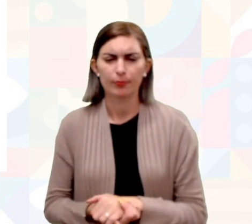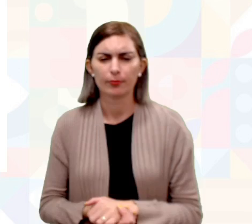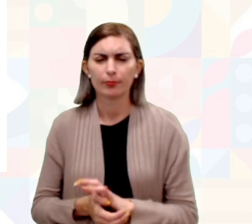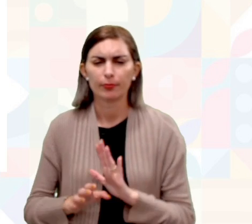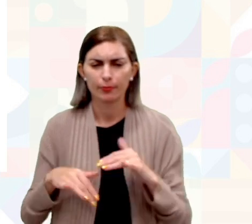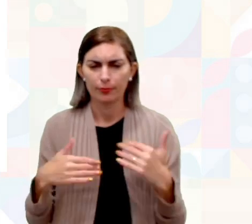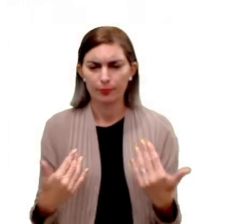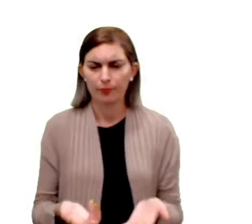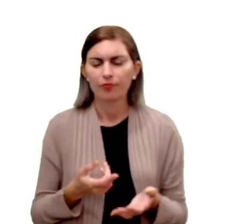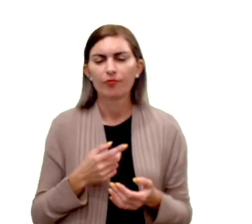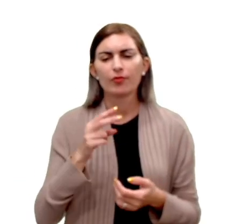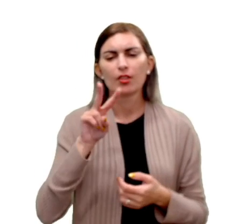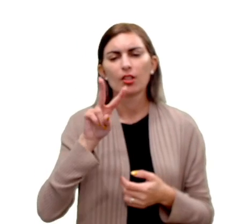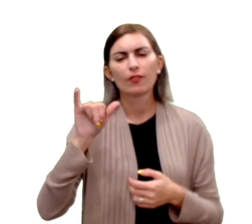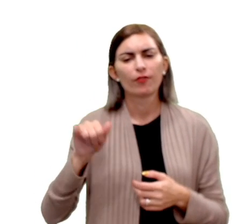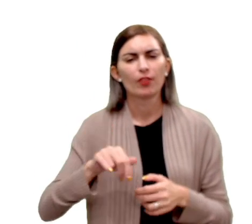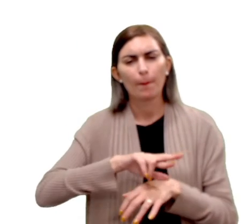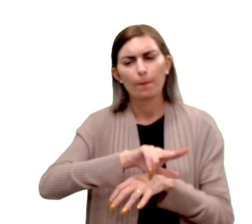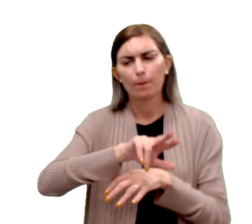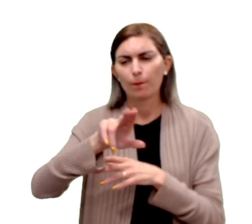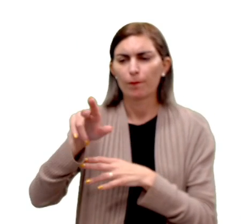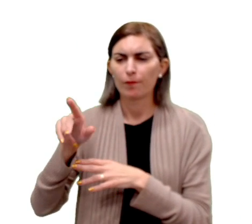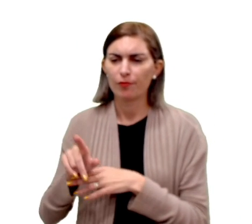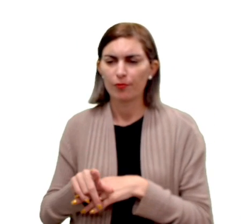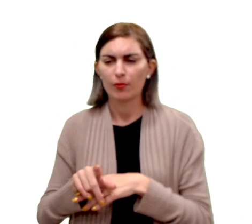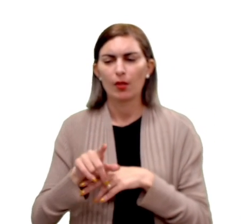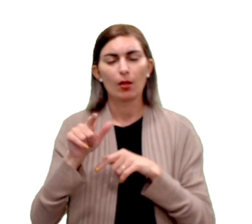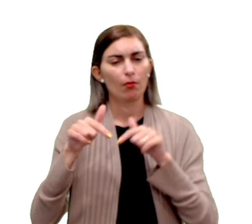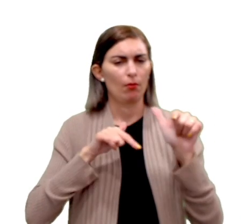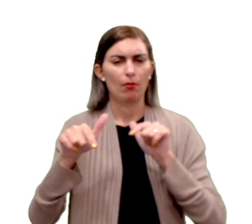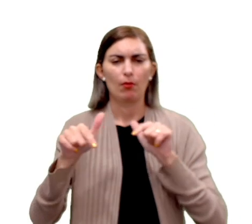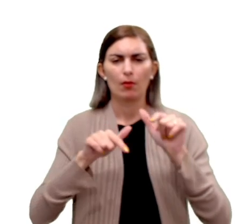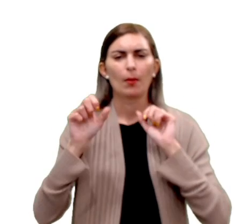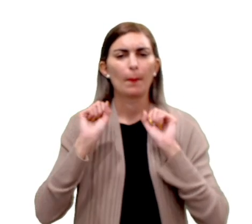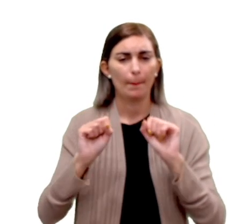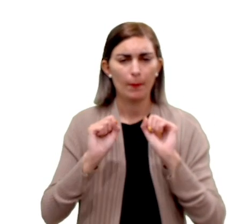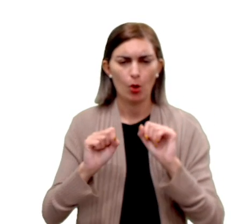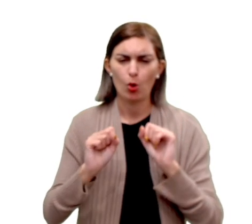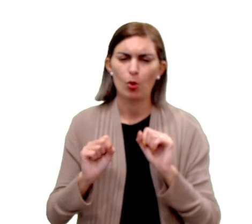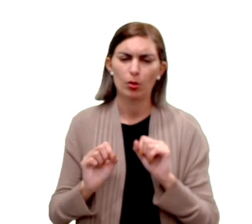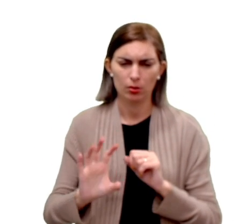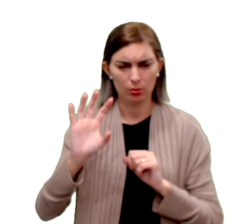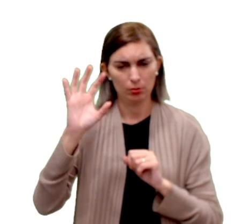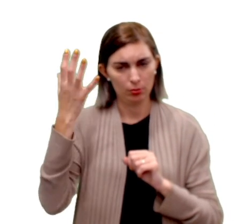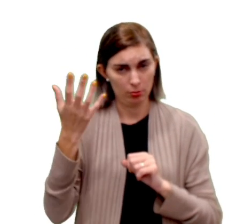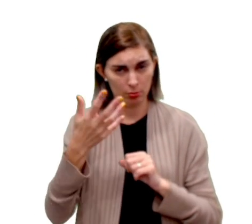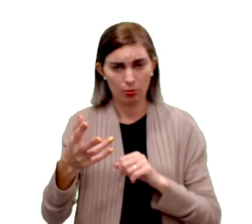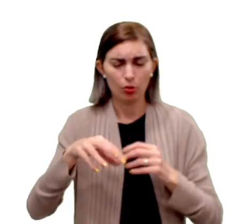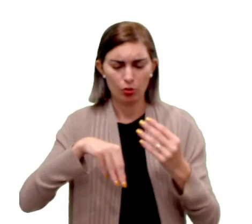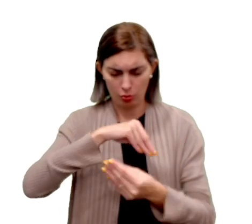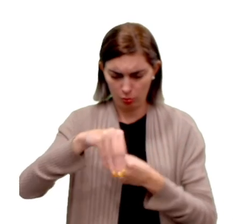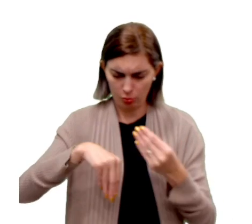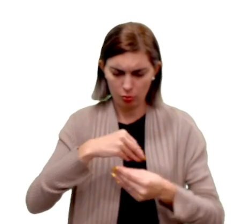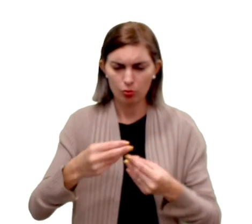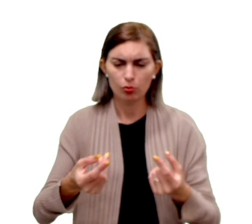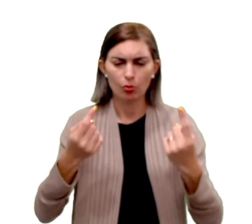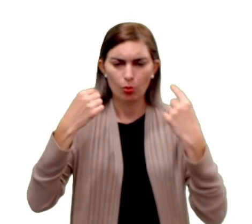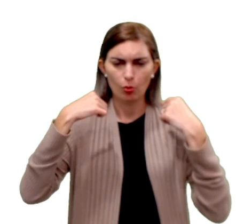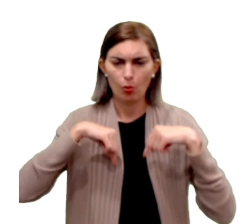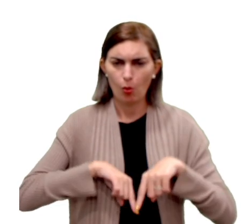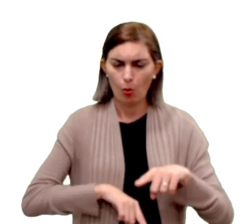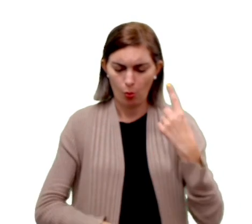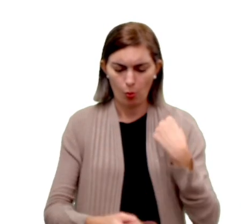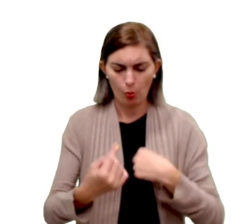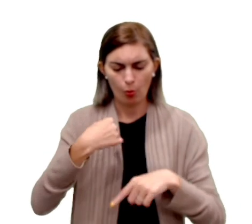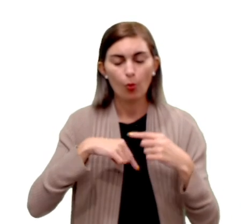Então, as vias de exposição, né? As vias que o trabalhador pode expor para que essa substância penetre no seu organismo,